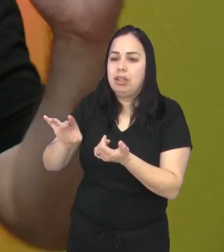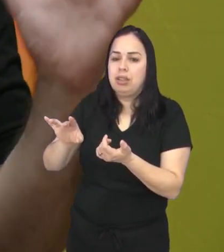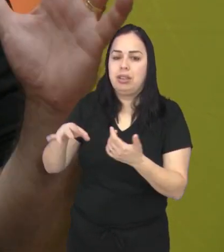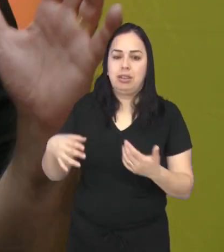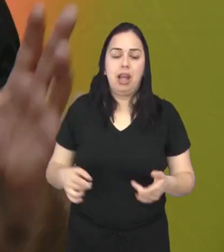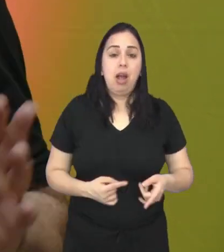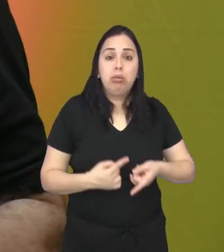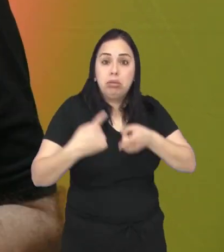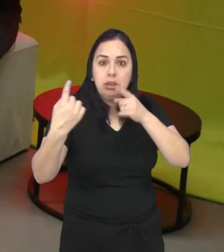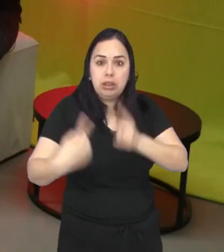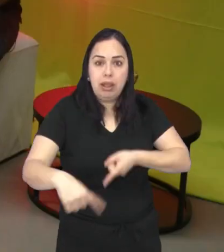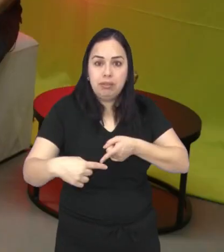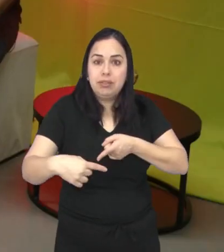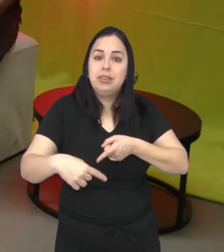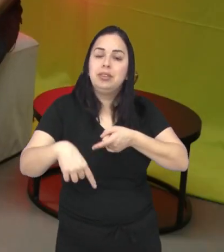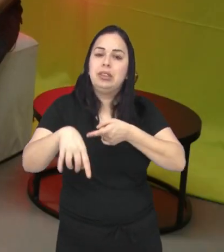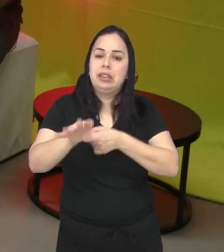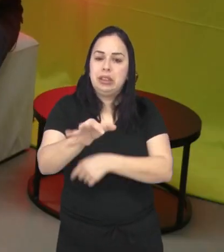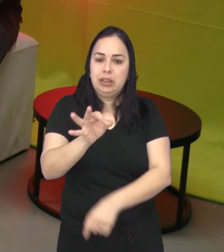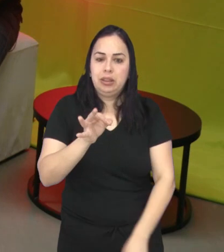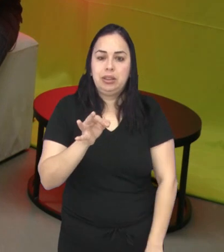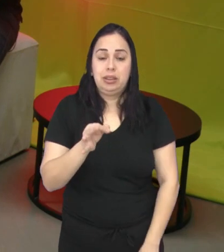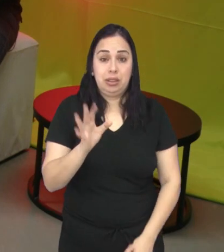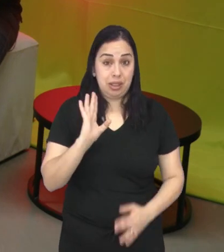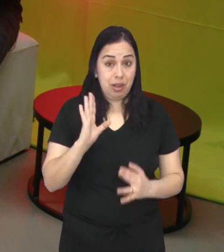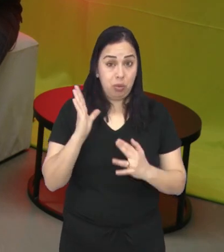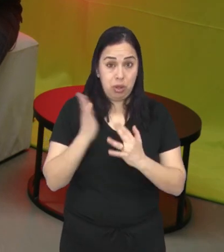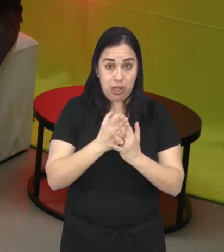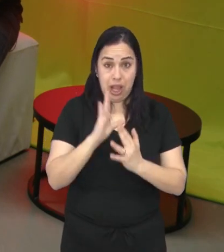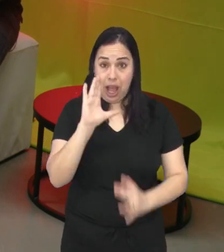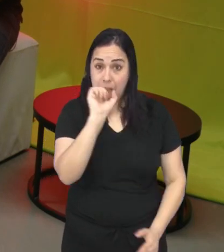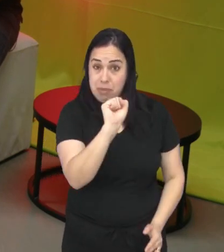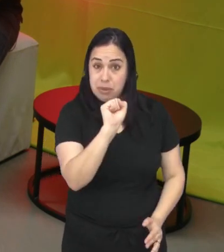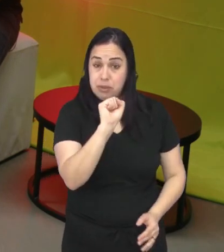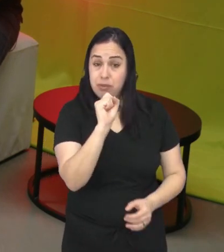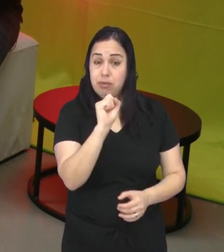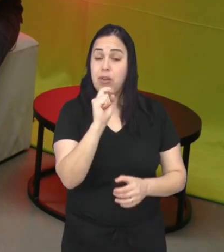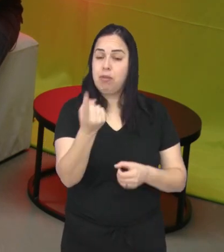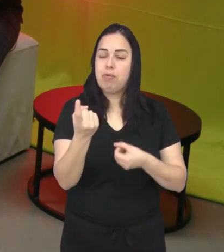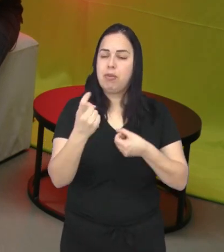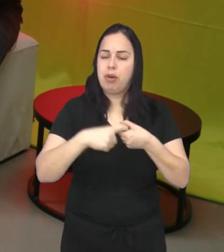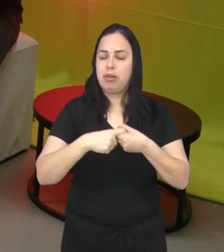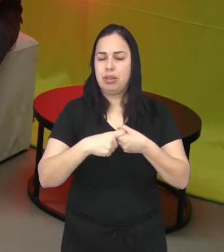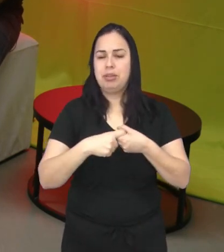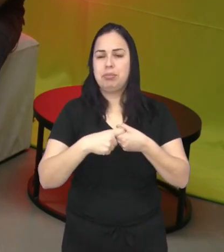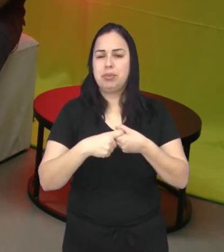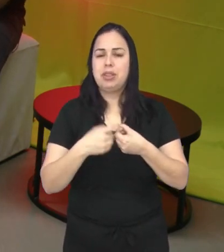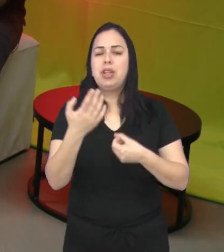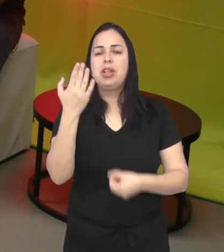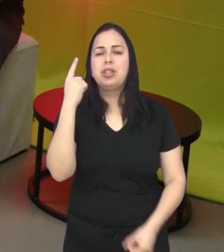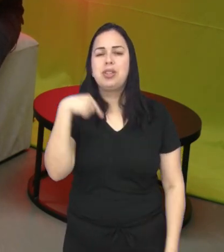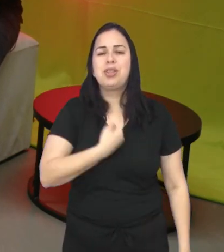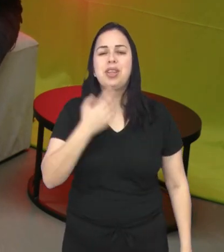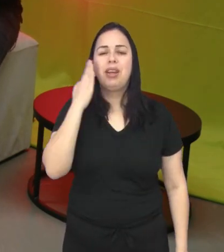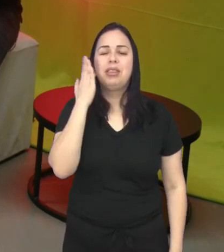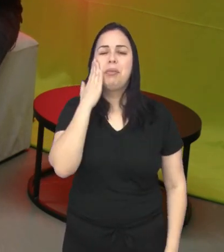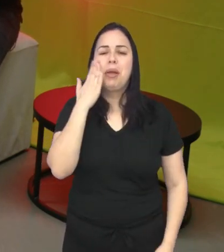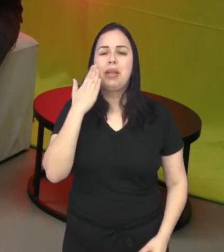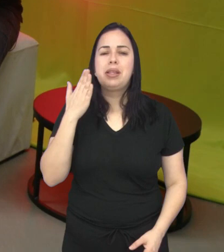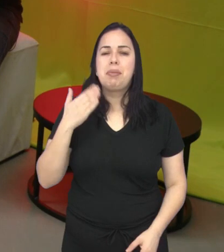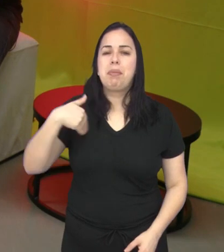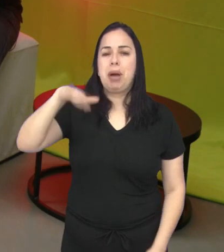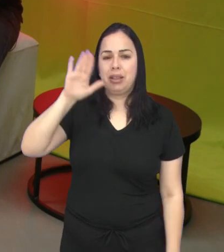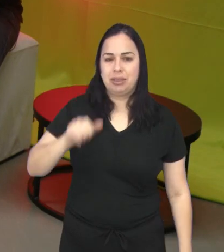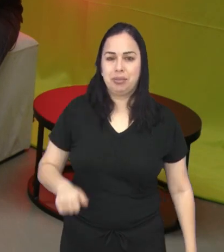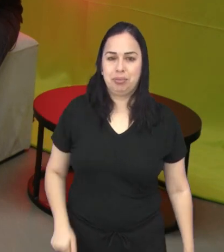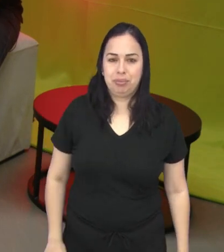vai me descobrir. É muito desafiador, né, Jax? Nossa. E a gente vai precisar fazer um intervalo rapidinho, mas a gente volta daqui a pouco porque a gente quer saber